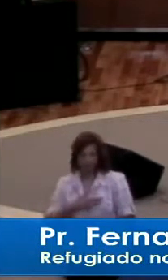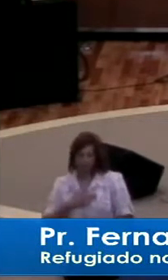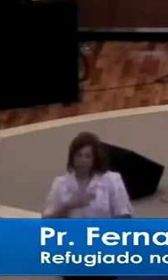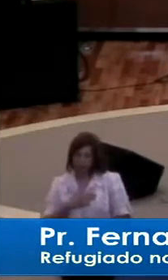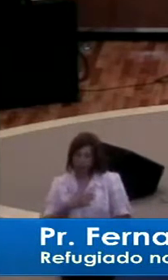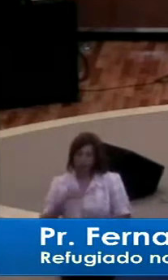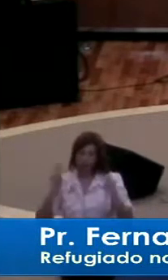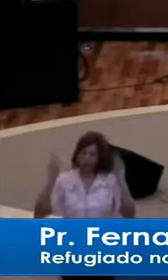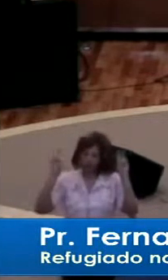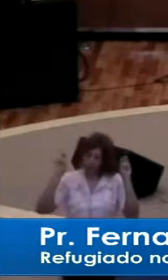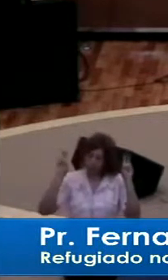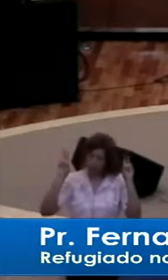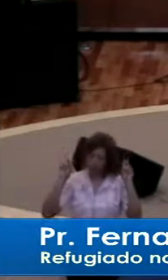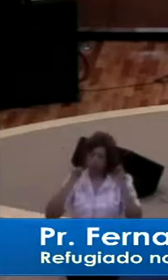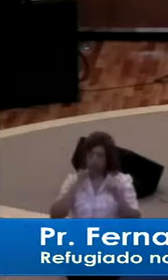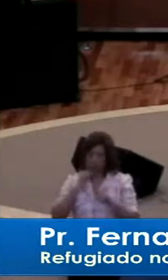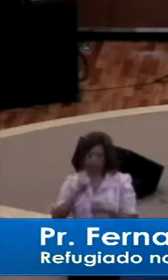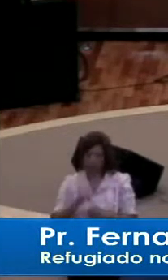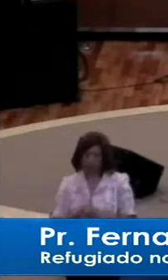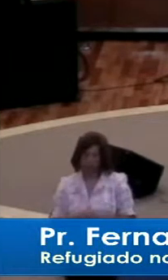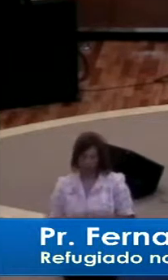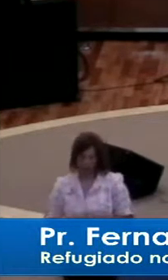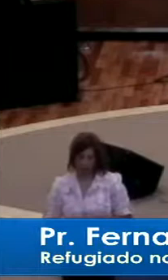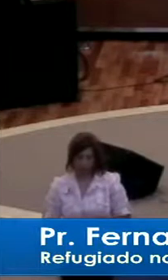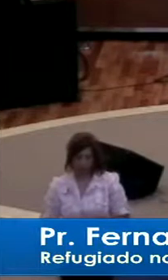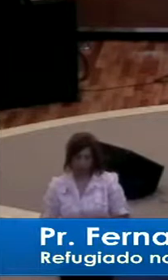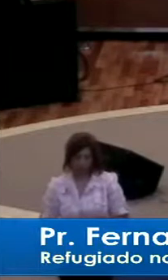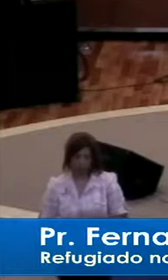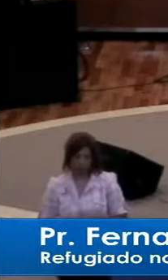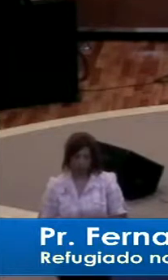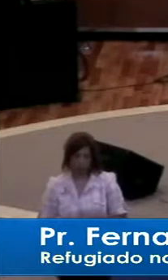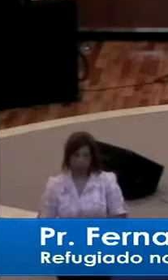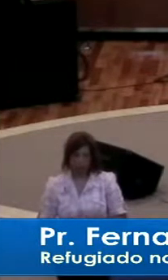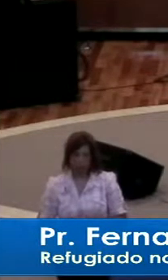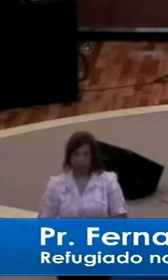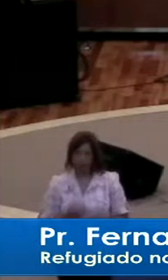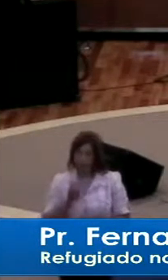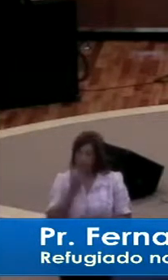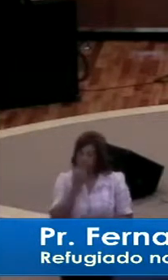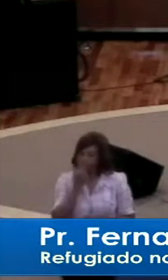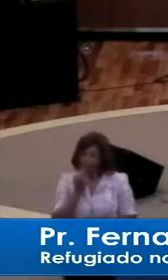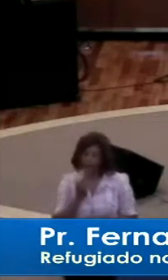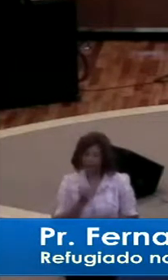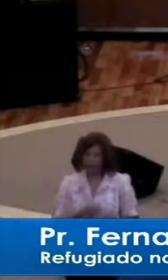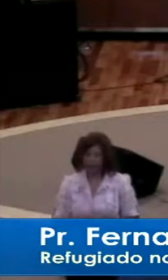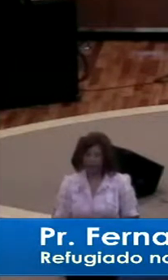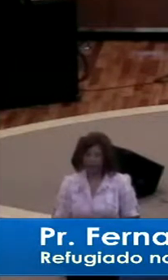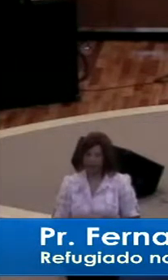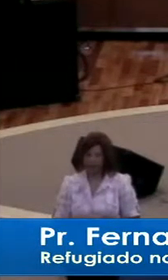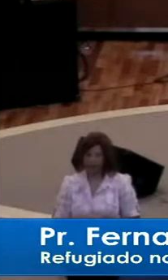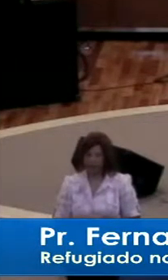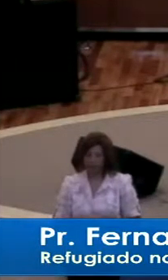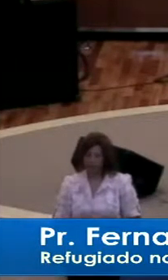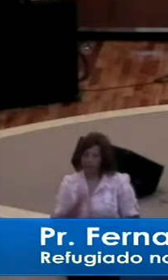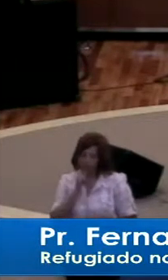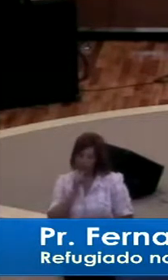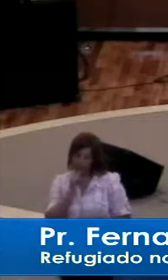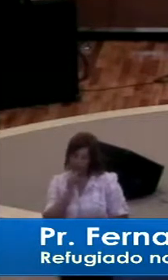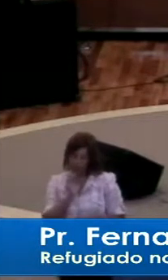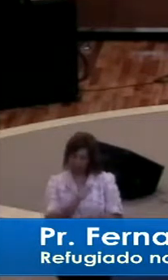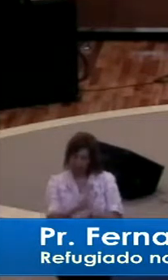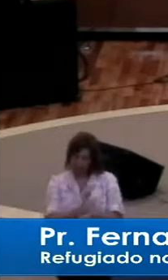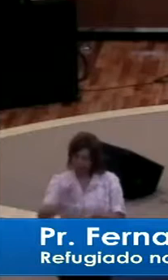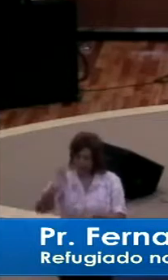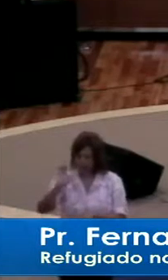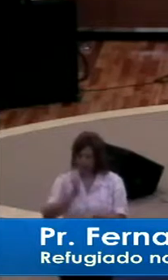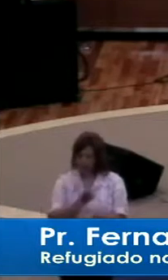texto. Alguns falam que Elias estava em estado de depressão quando ele é ameaçado por Jezabel. Aquela